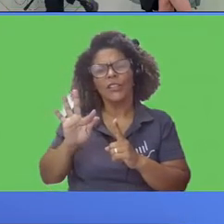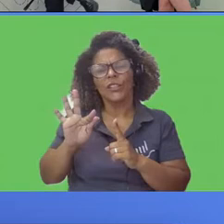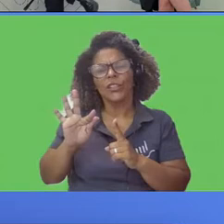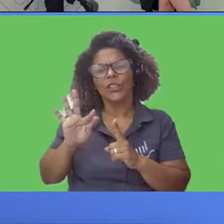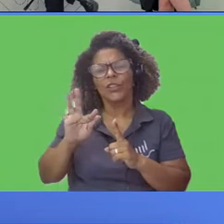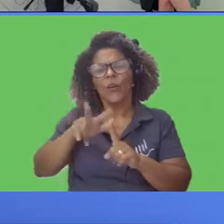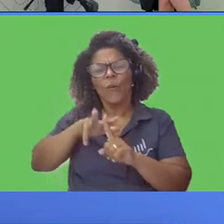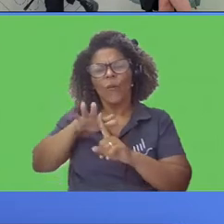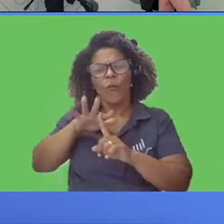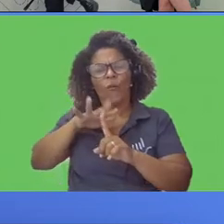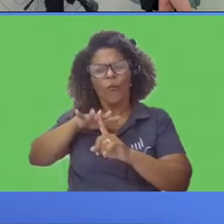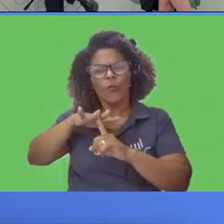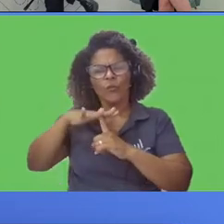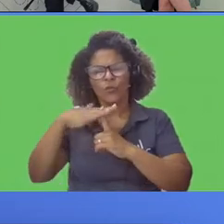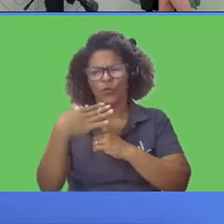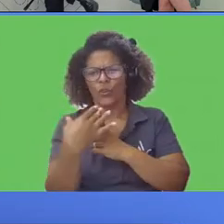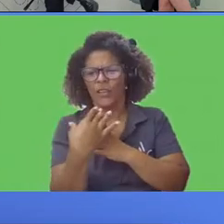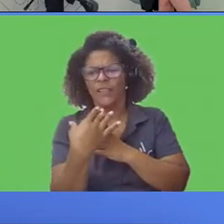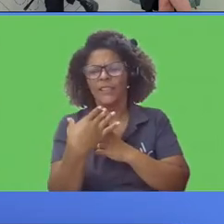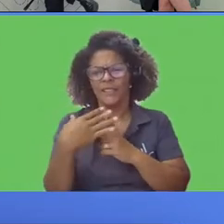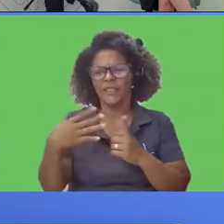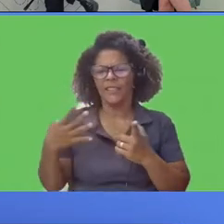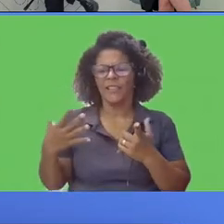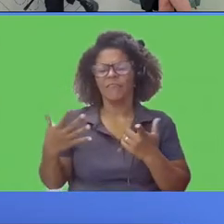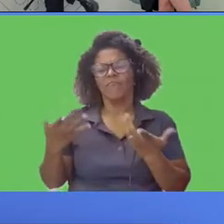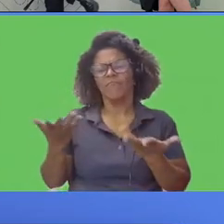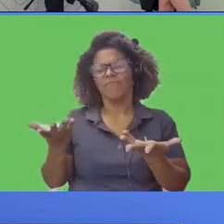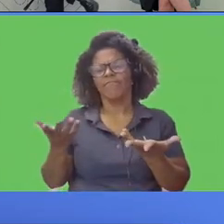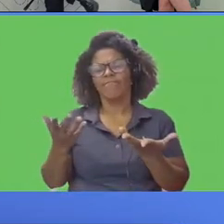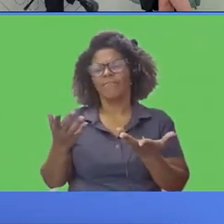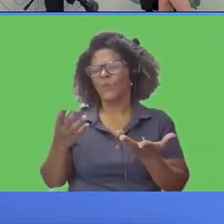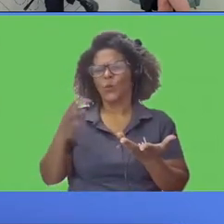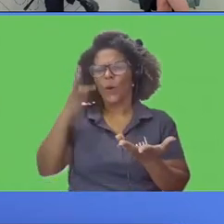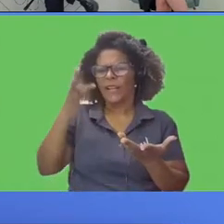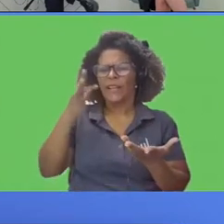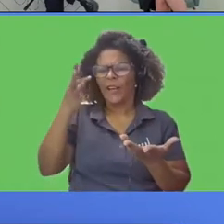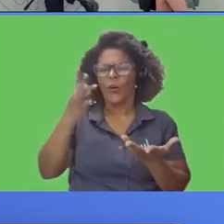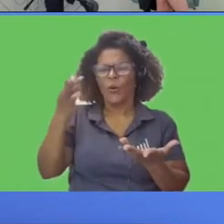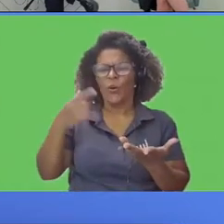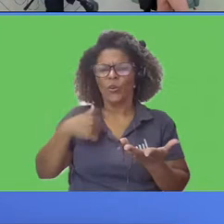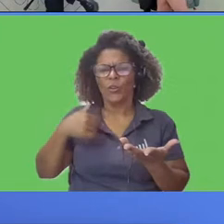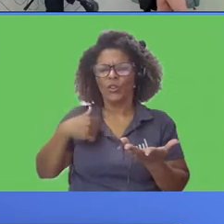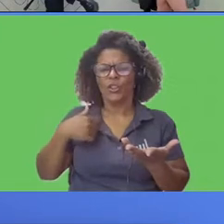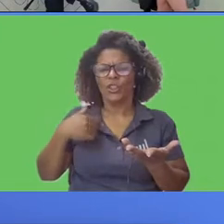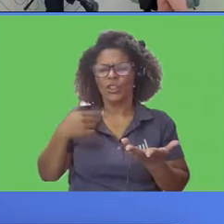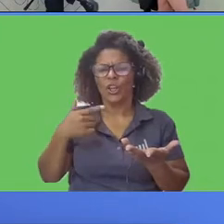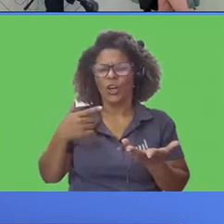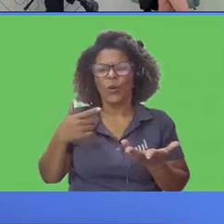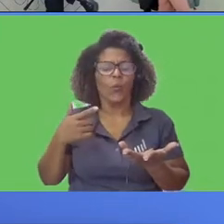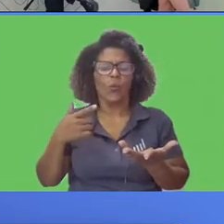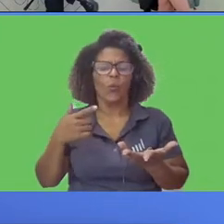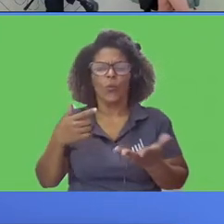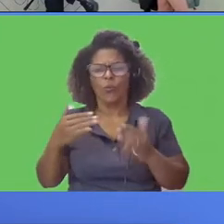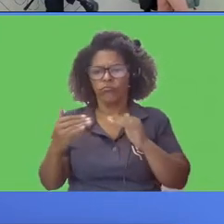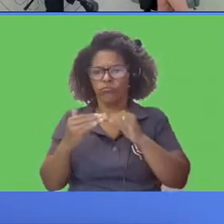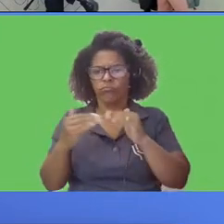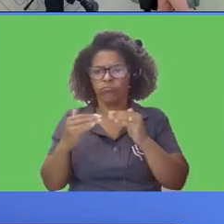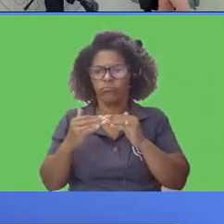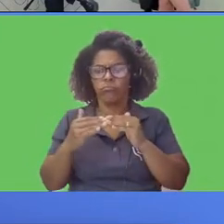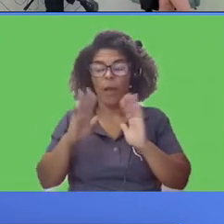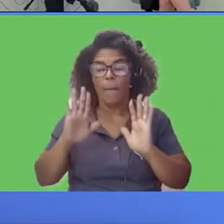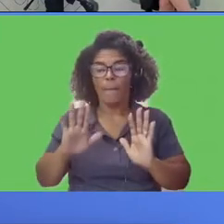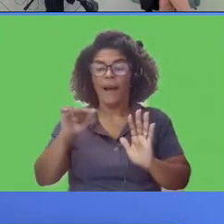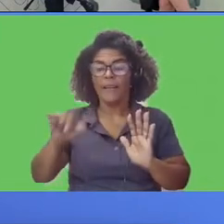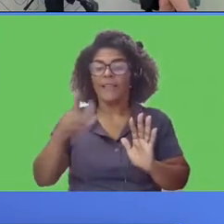trago apenas para poder ilustrar, não é nem a perspectiva teórica da qual eu compartilho, ele diz que quando as pessoas não fazem